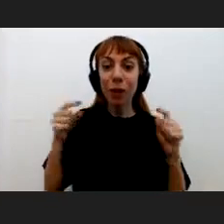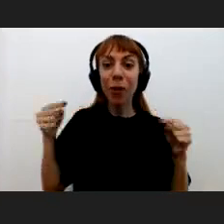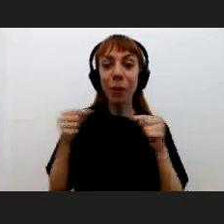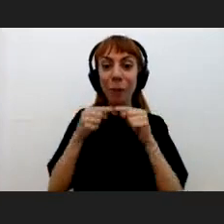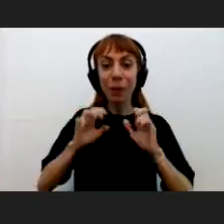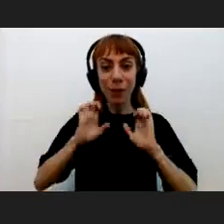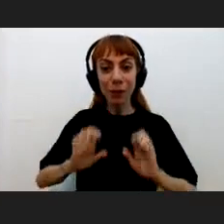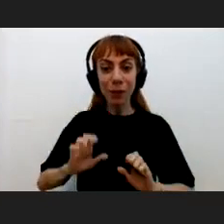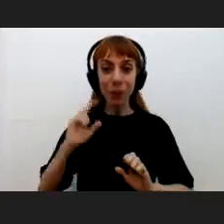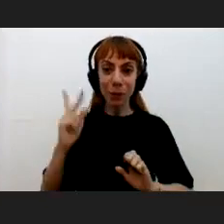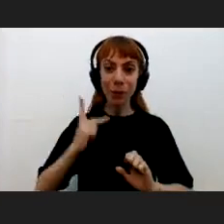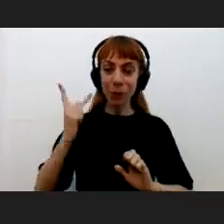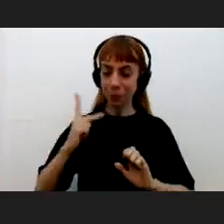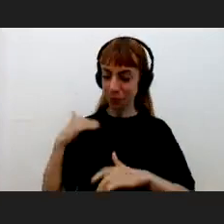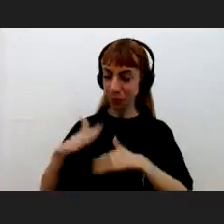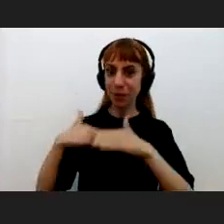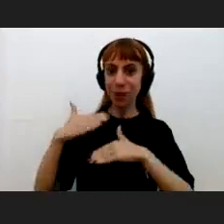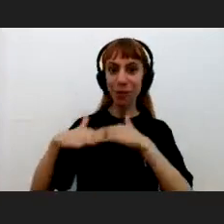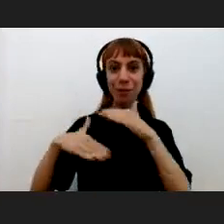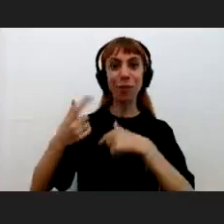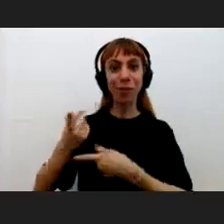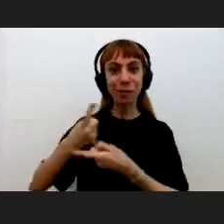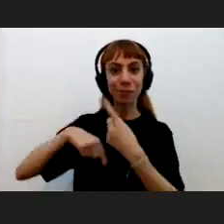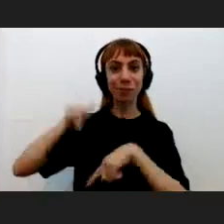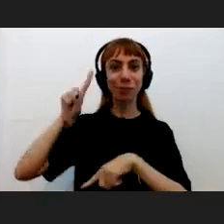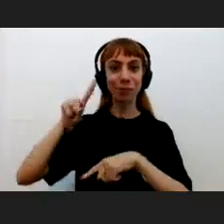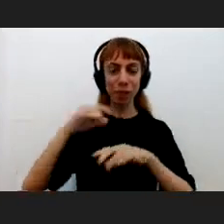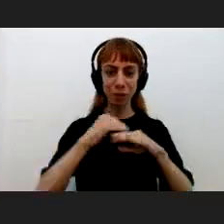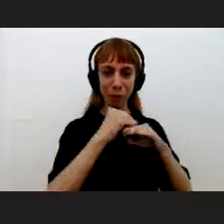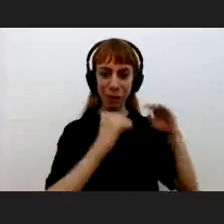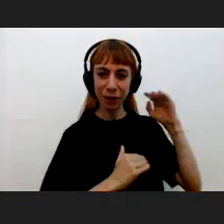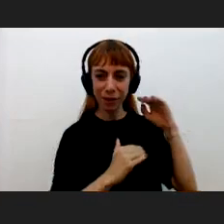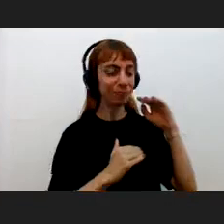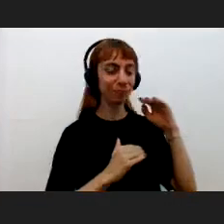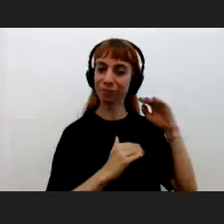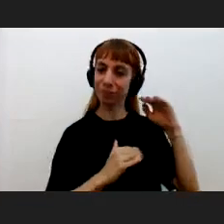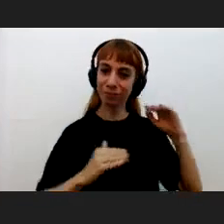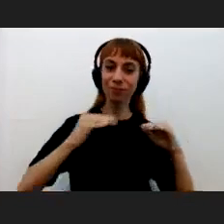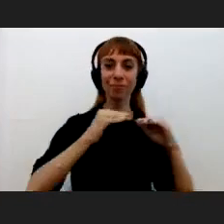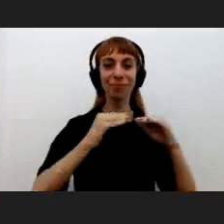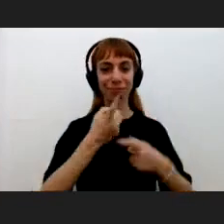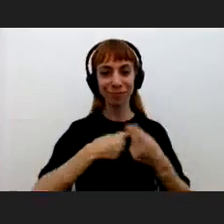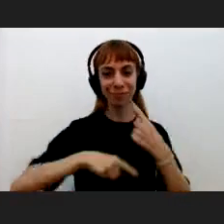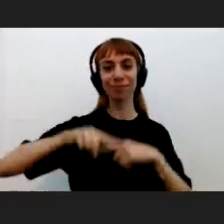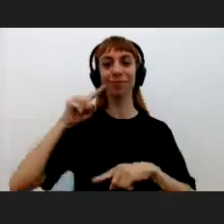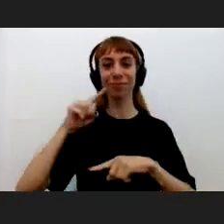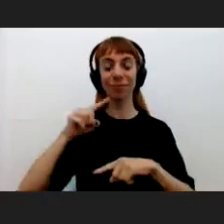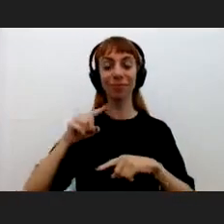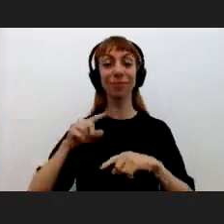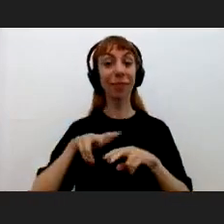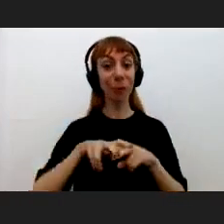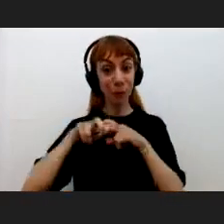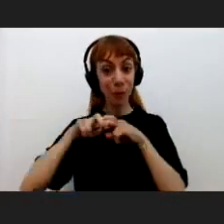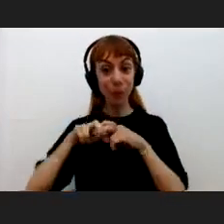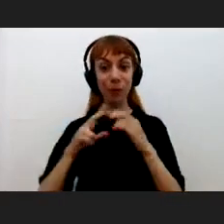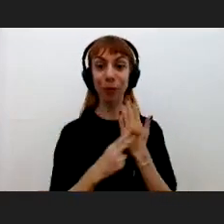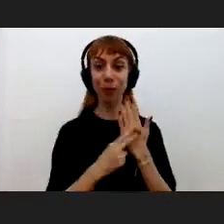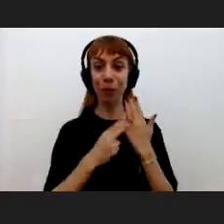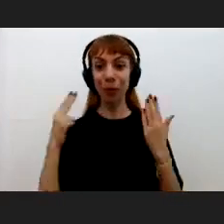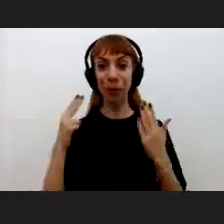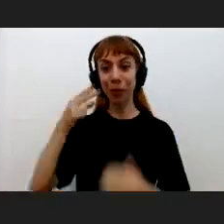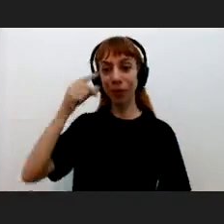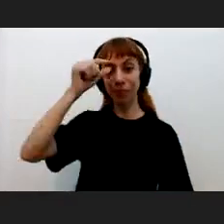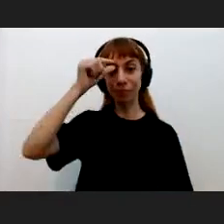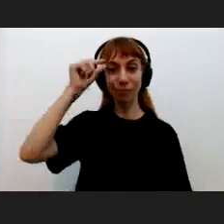A Savaia vai dizer nesse texto, ela vai remeter um pouco a essa compreensão do que o Spinoza faz sobre os afetos tristes e os afetos alegres,